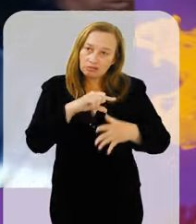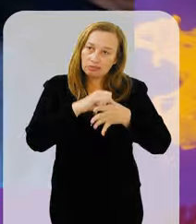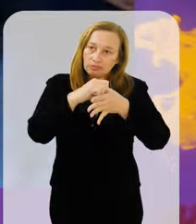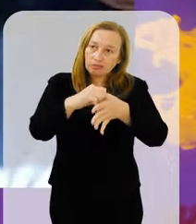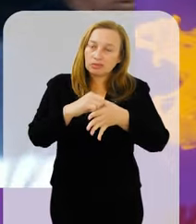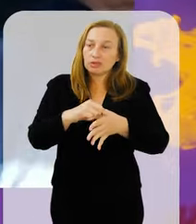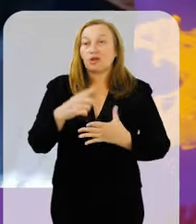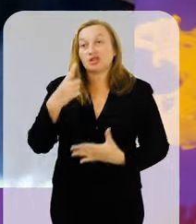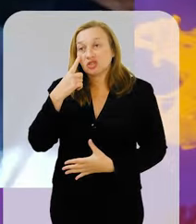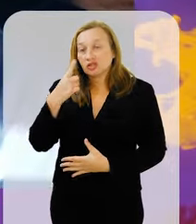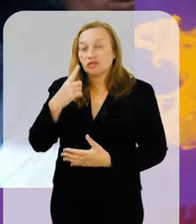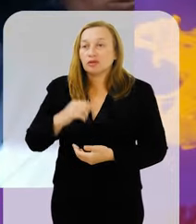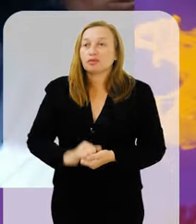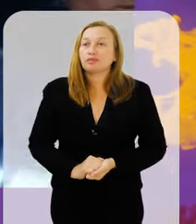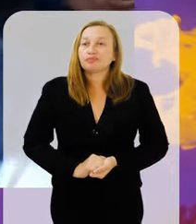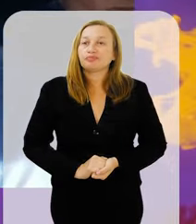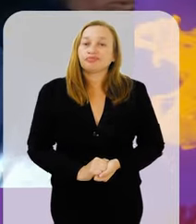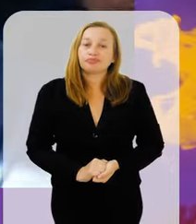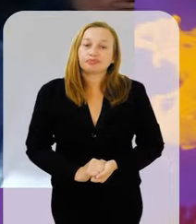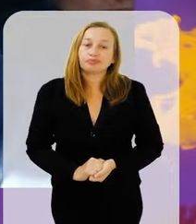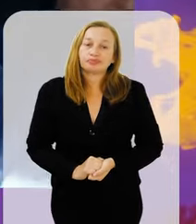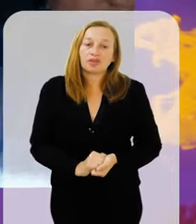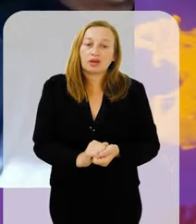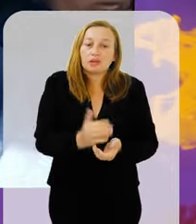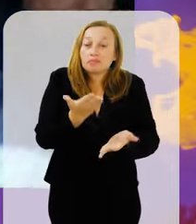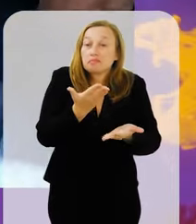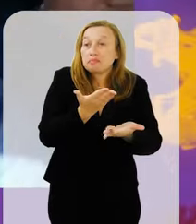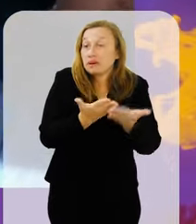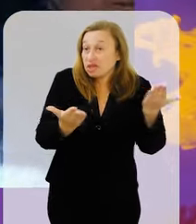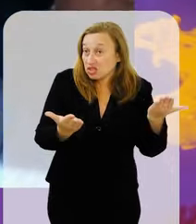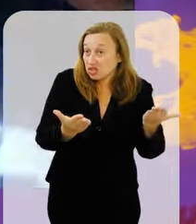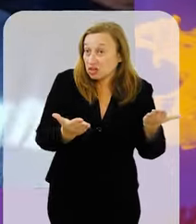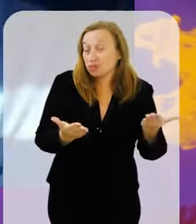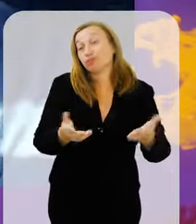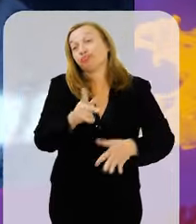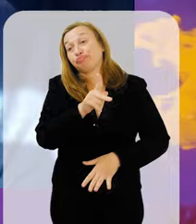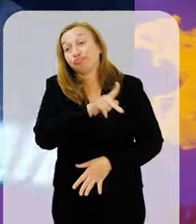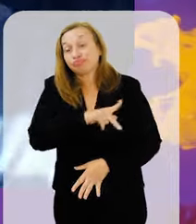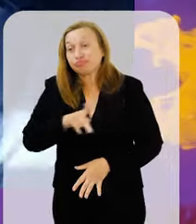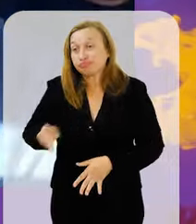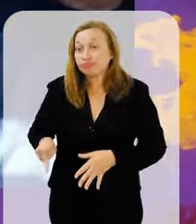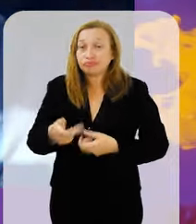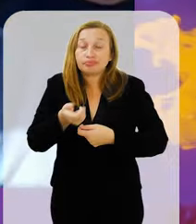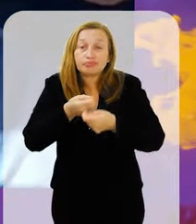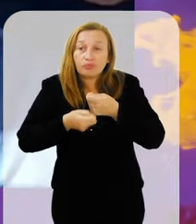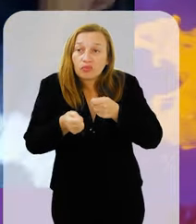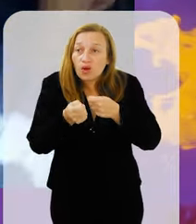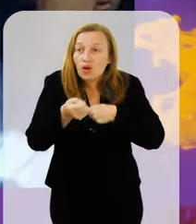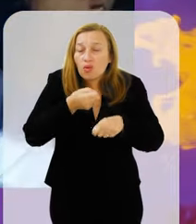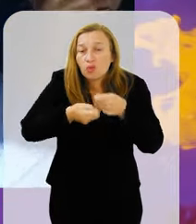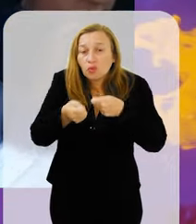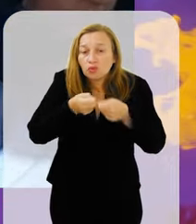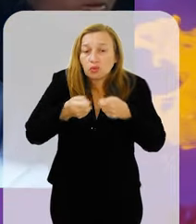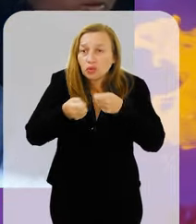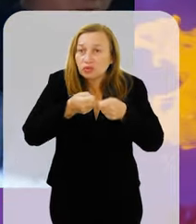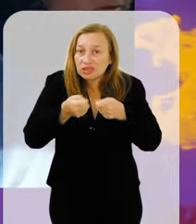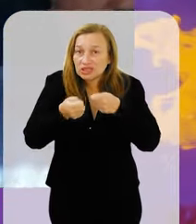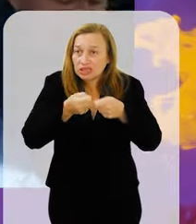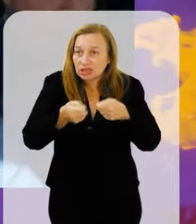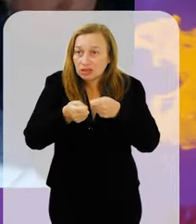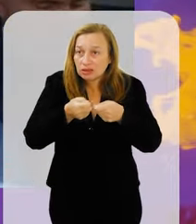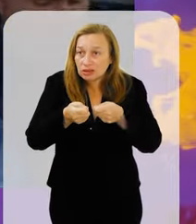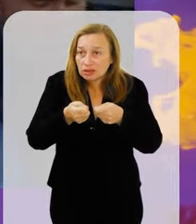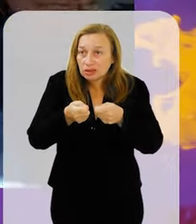pegou uma terra meio que arrasada, do nada, com o presidente economizando o que podia e o que não podia para